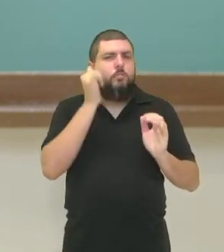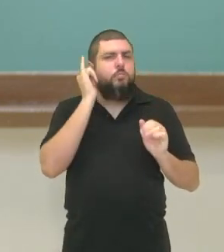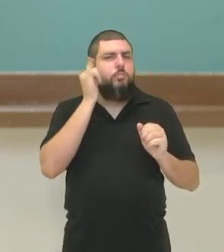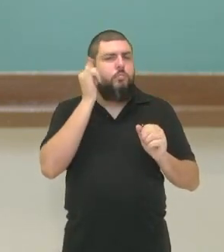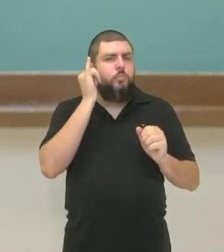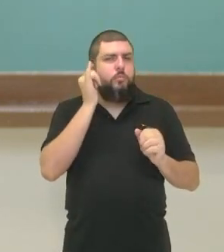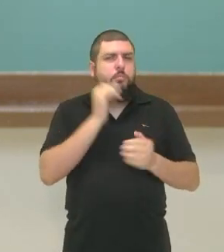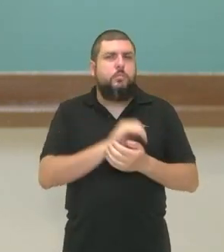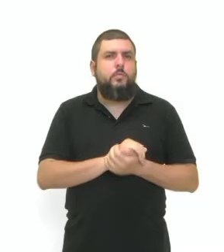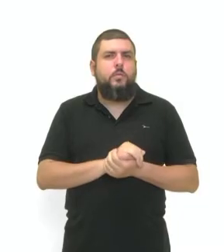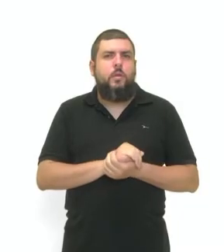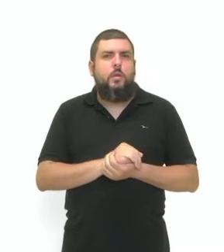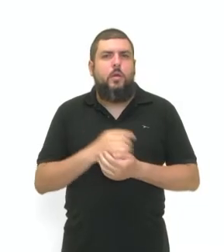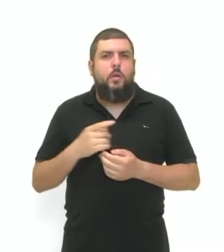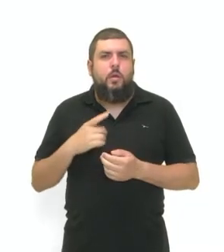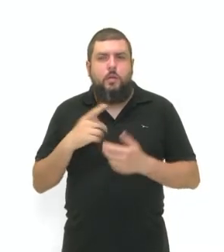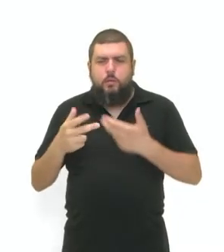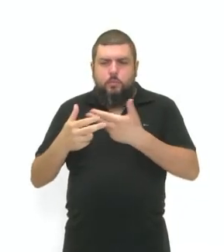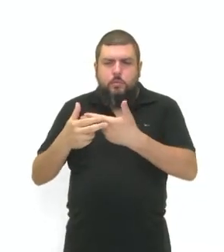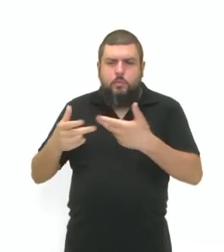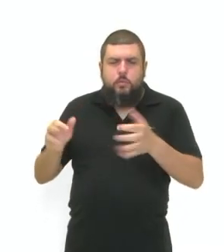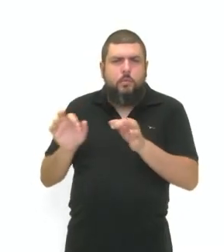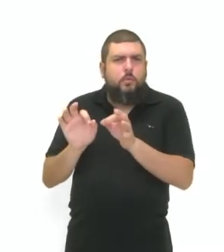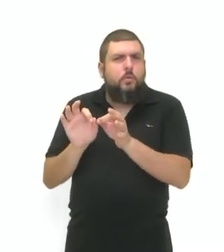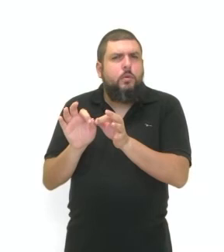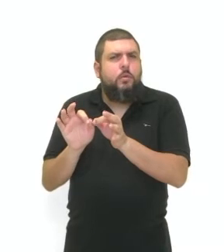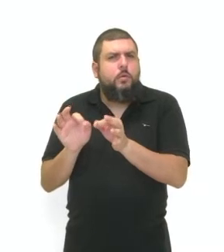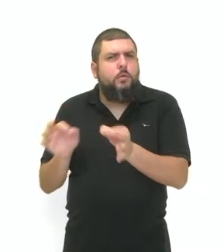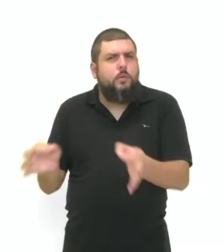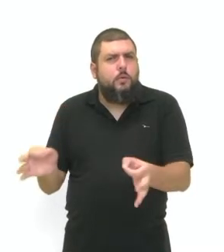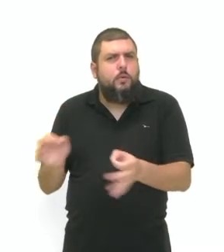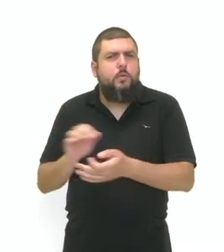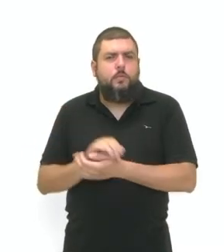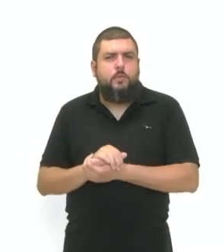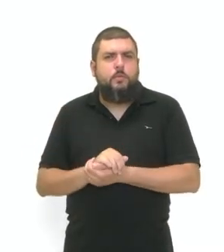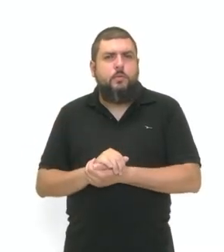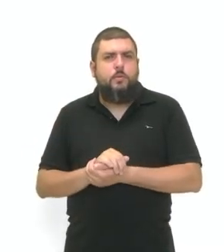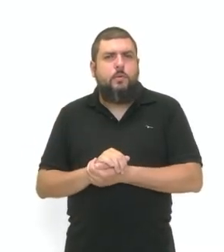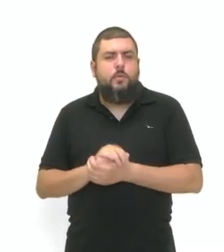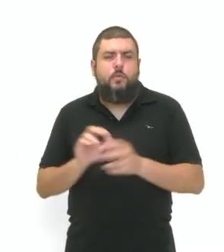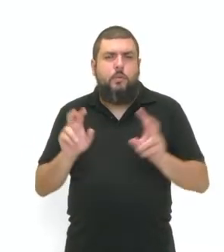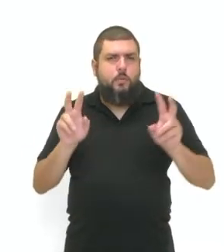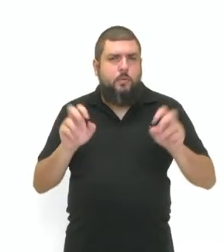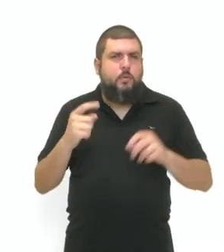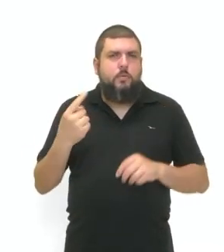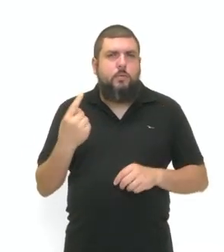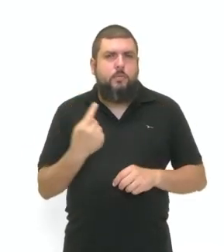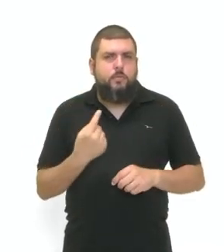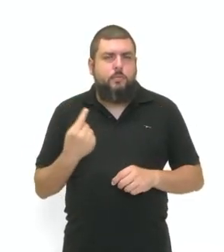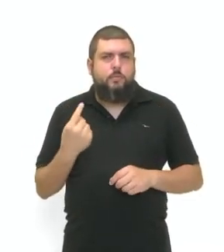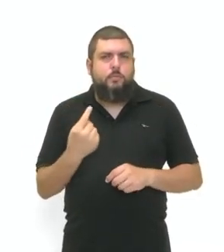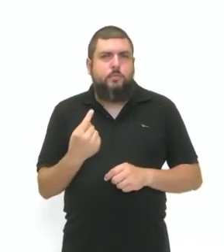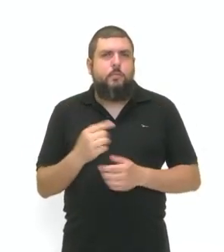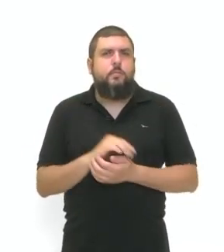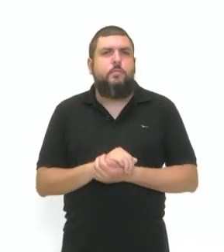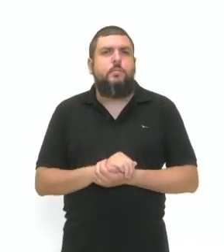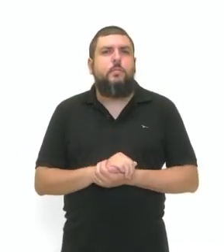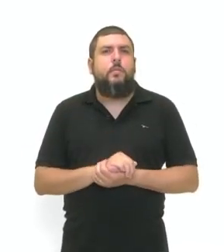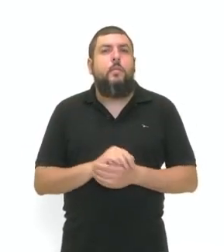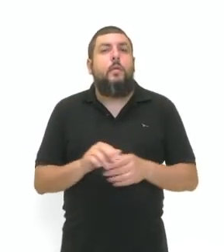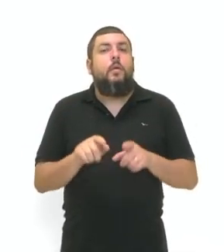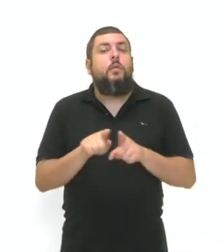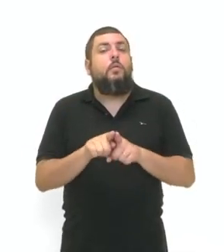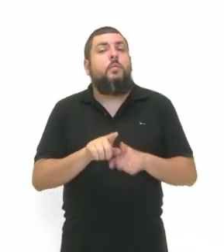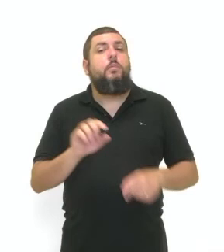de algo simples do dia a dia, no nosso caso aqui, o quê? A solidão, né? E que acontece por